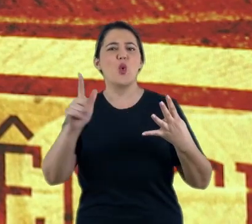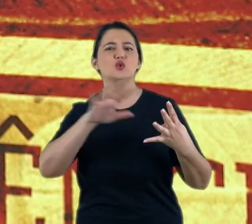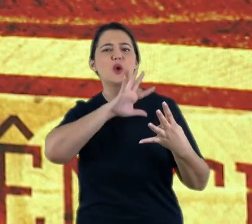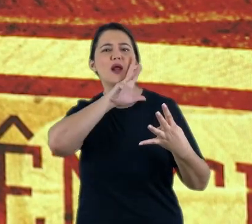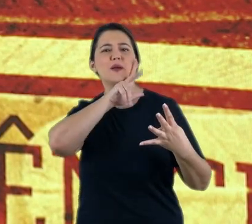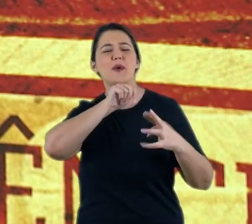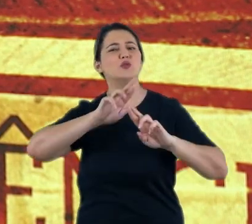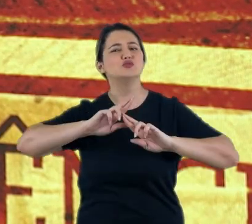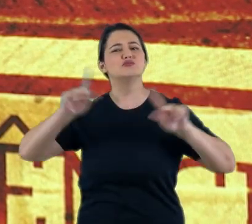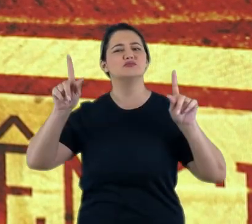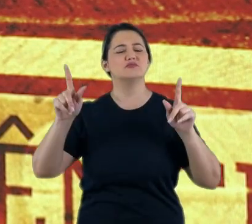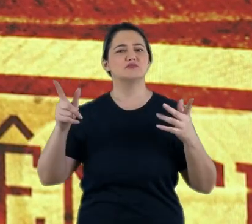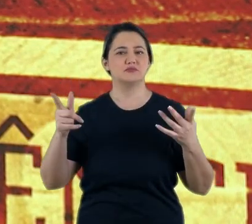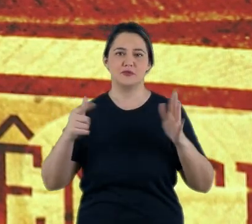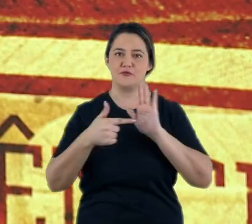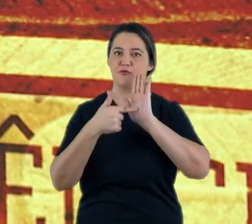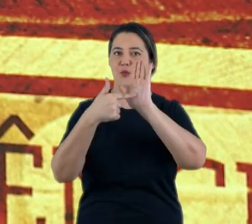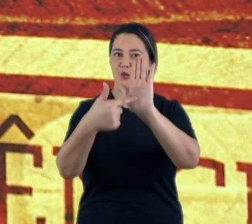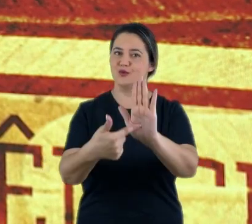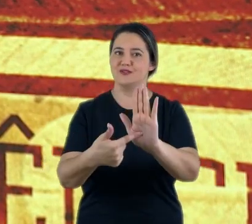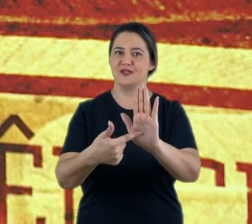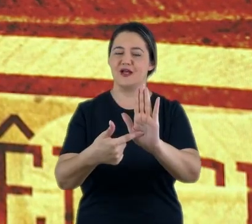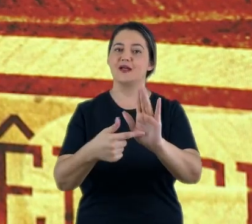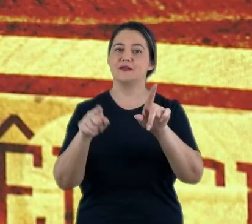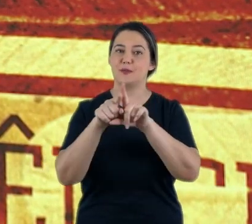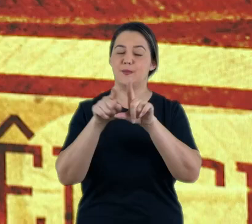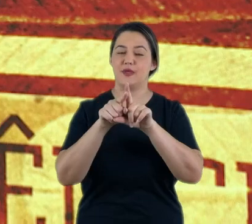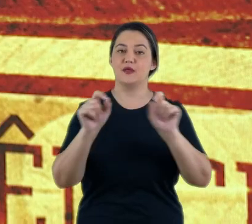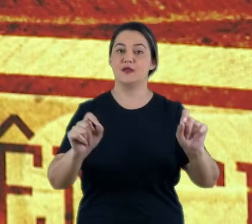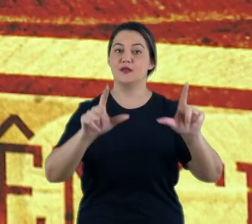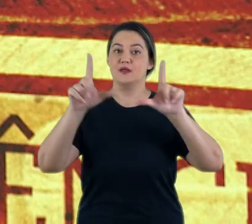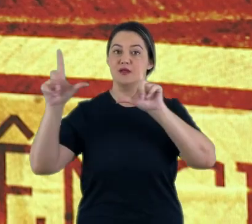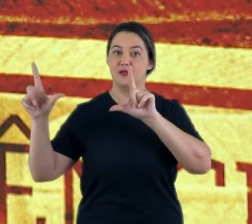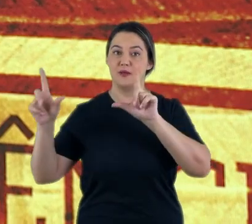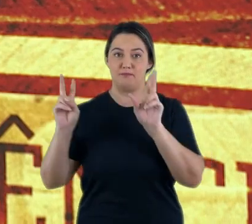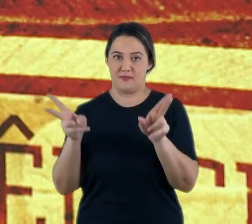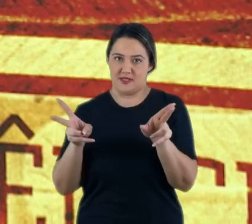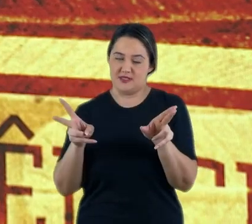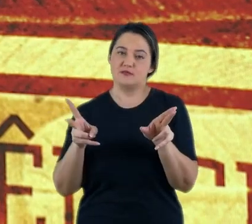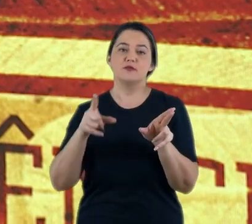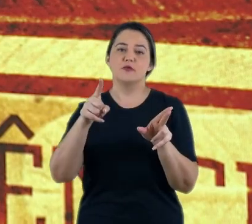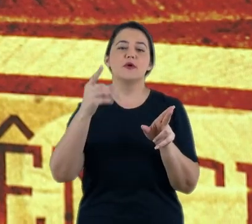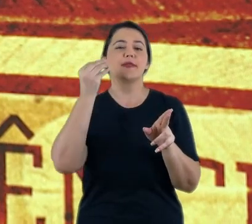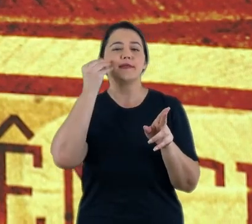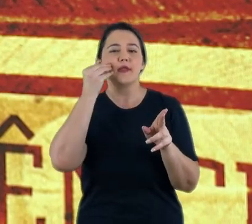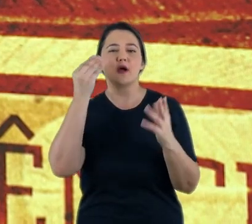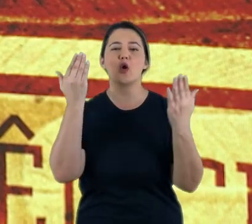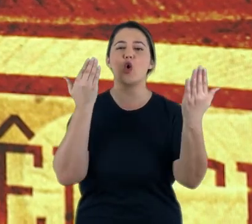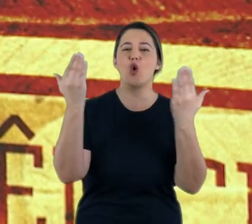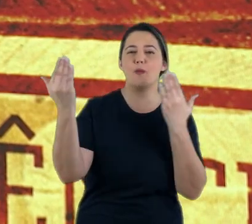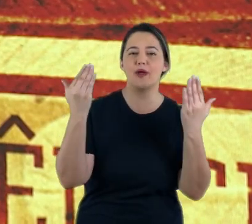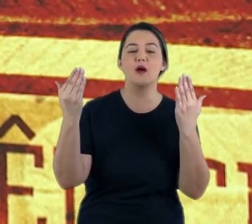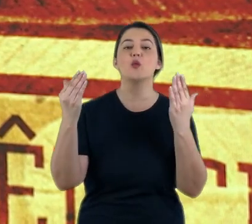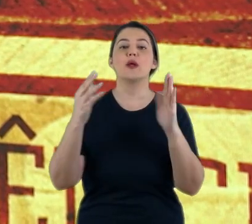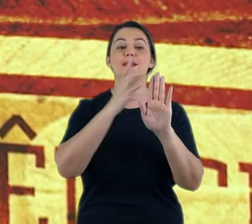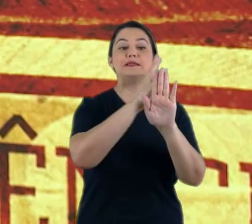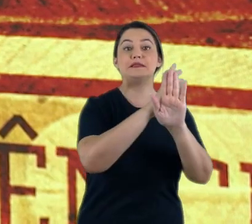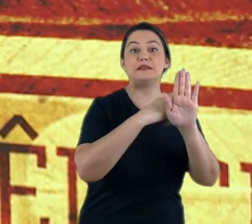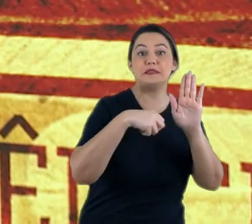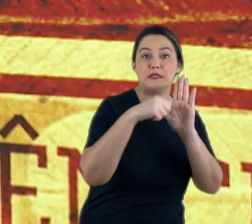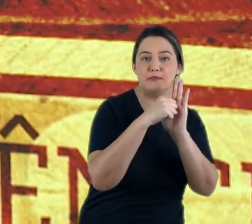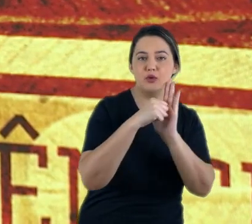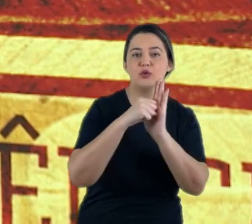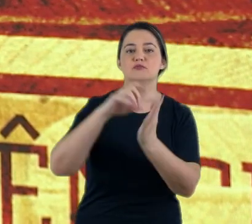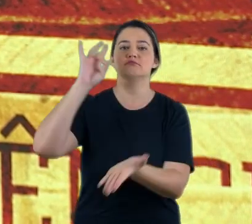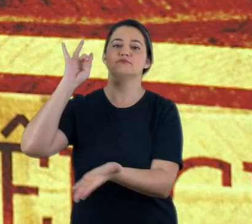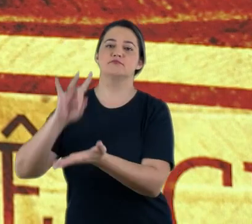que eu tenho essas estátuas, essas imagens aqui, eu vou mostrar para você no telão as mesmas imagens com os reinos que cada uma